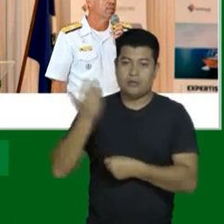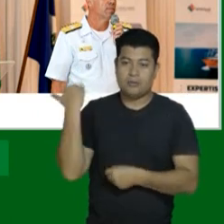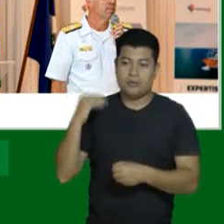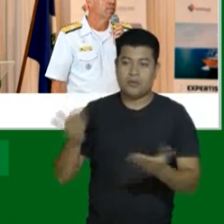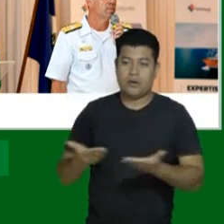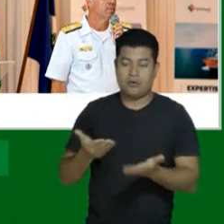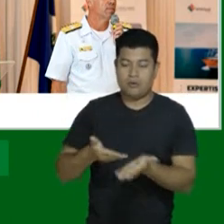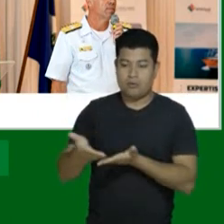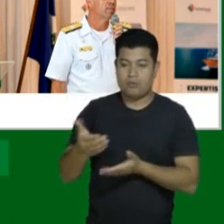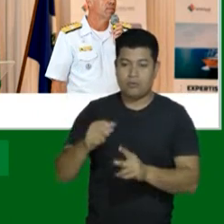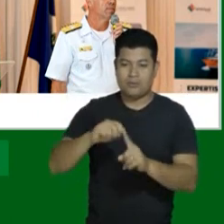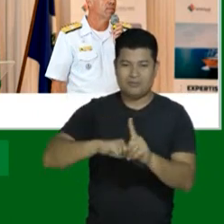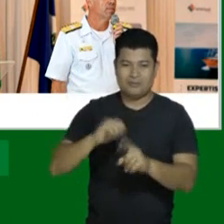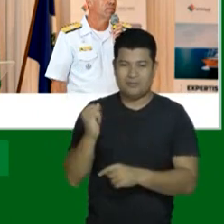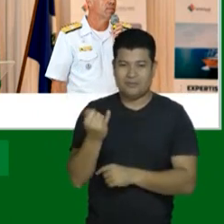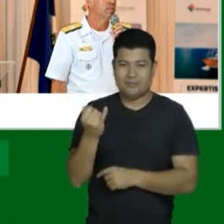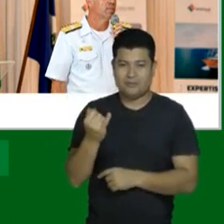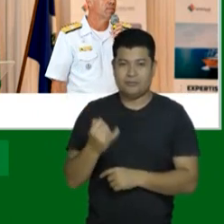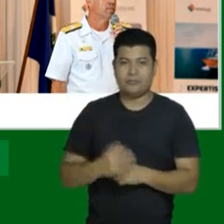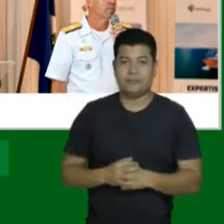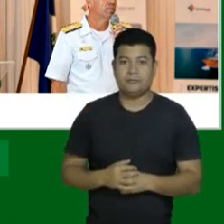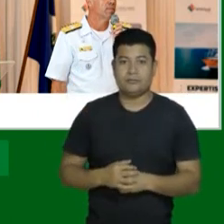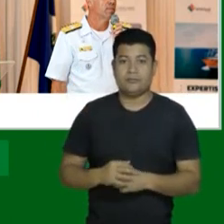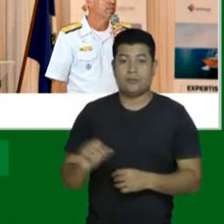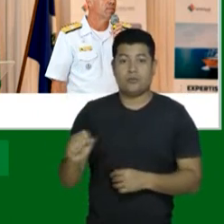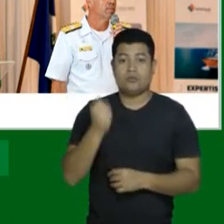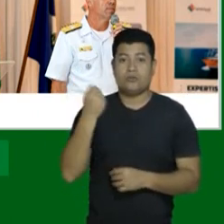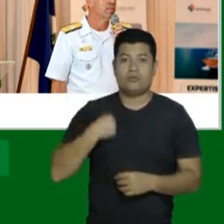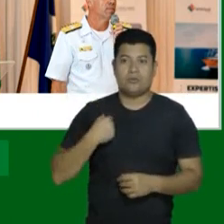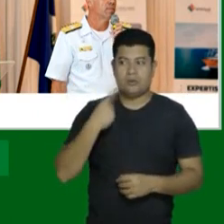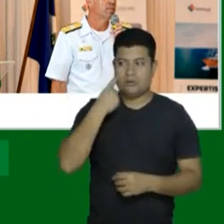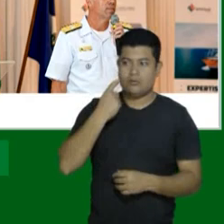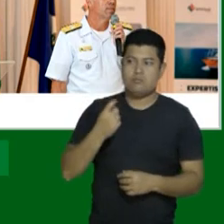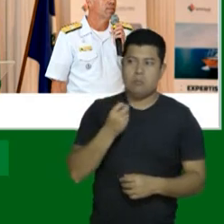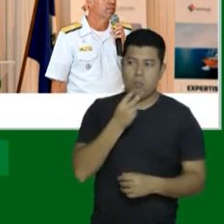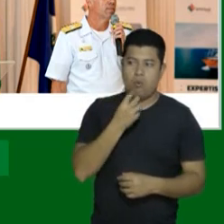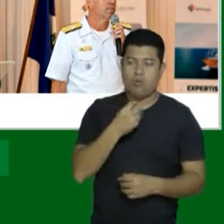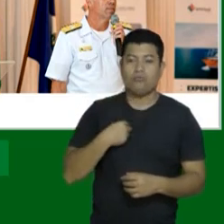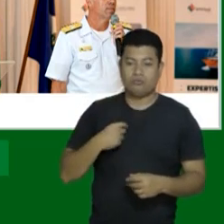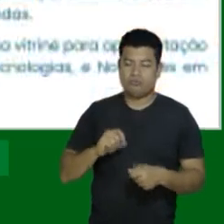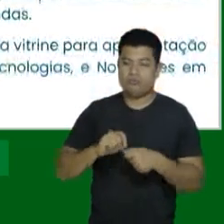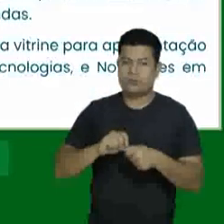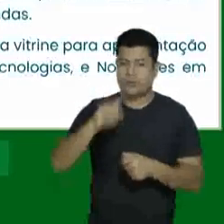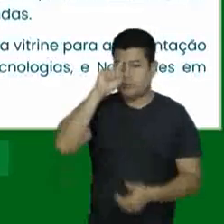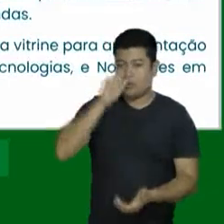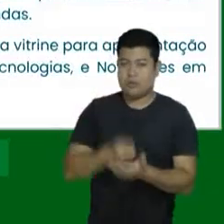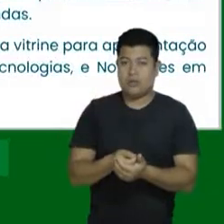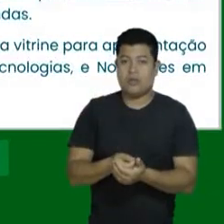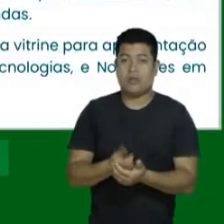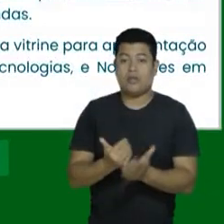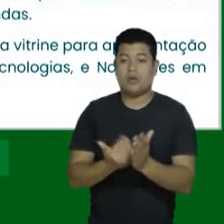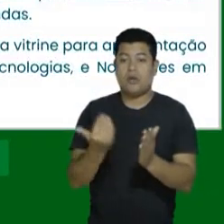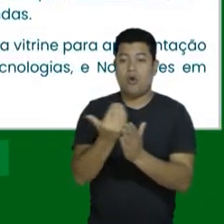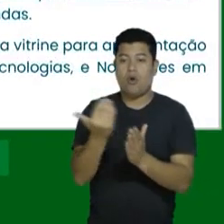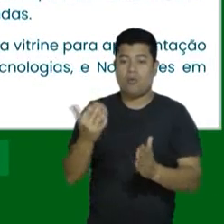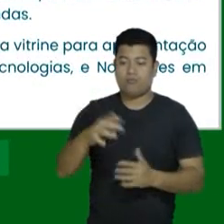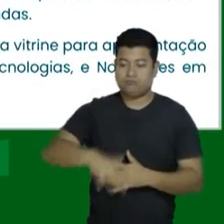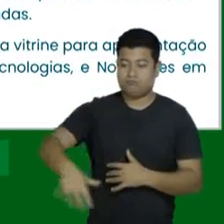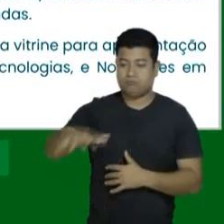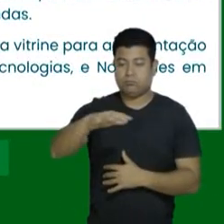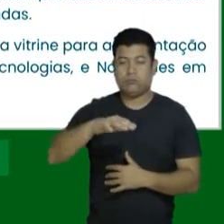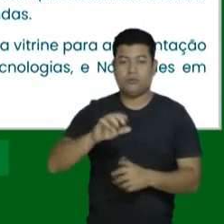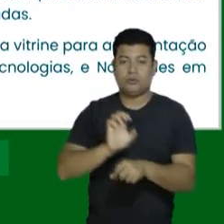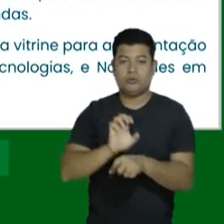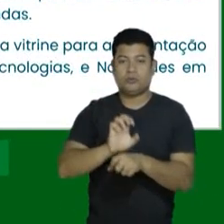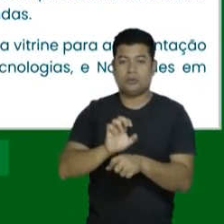foi tão interessante que a gente decidiu ampliar para os três estados do Sul. Pode seguir. A gente vai falar um